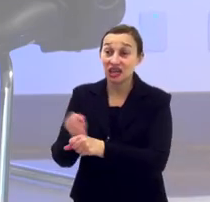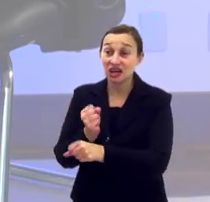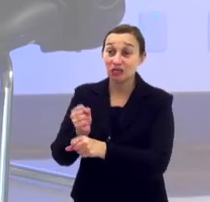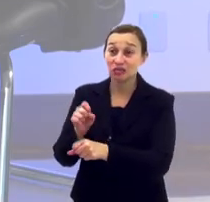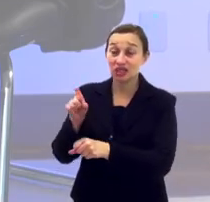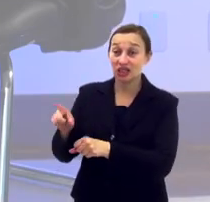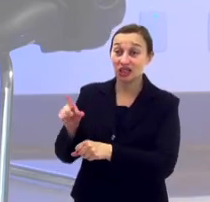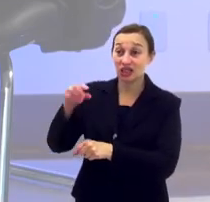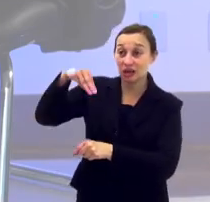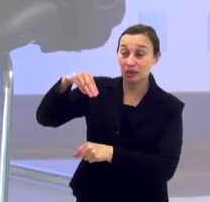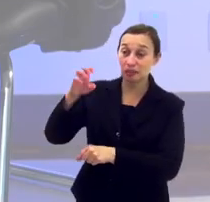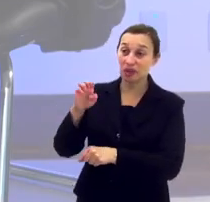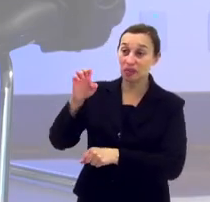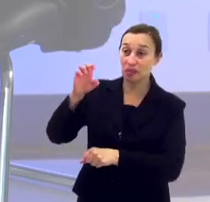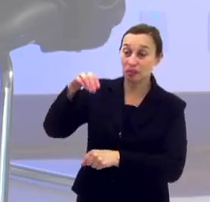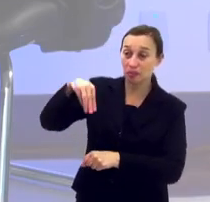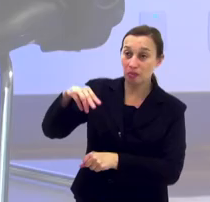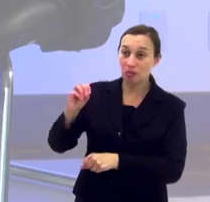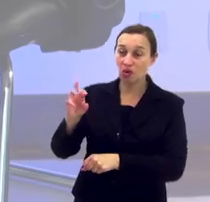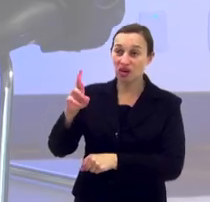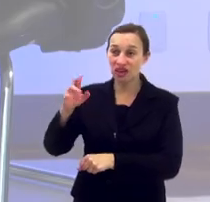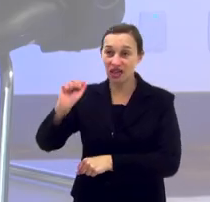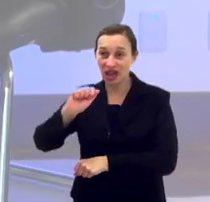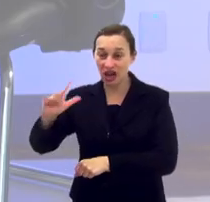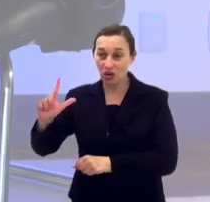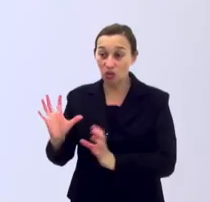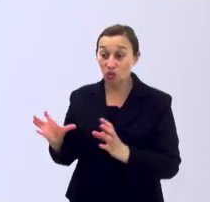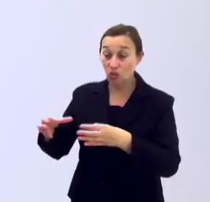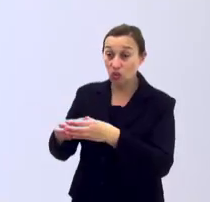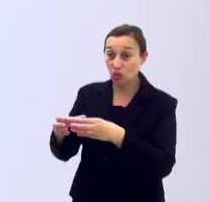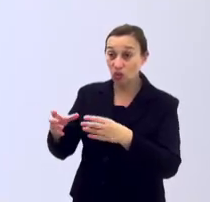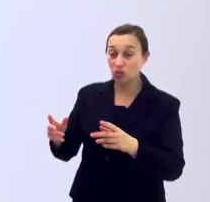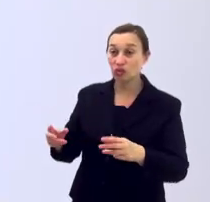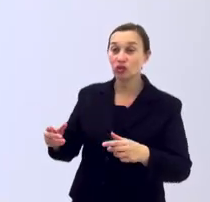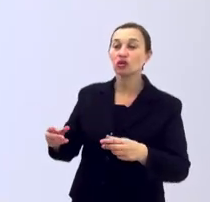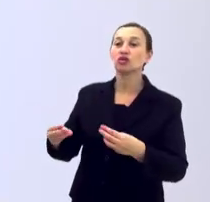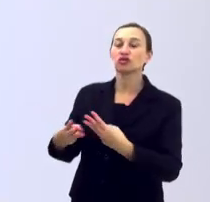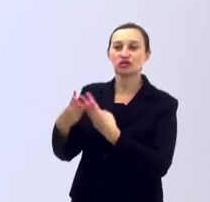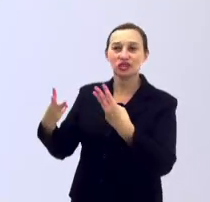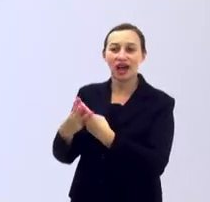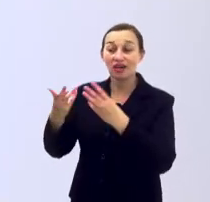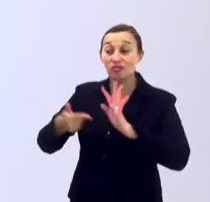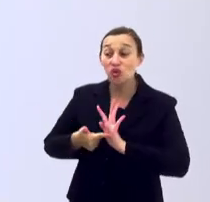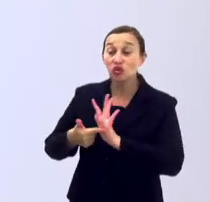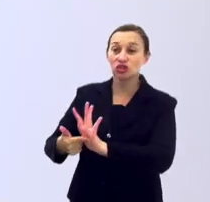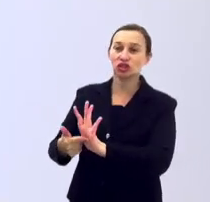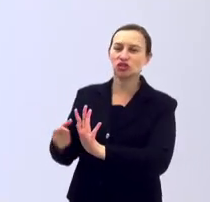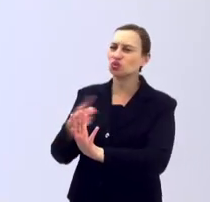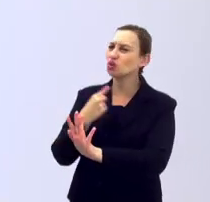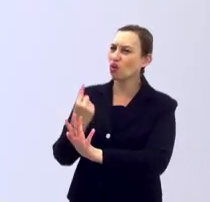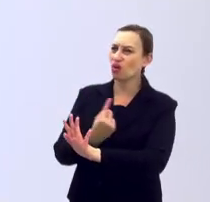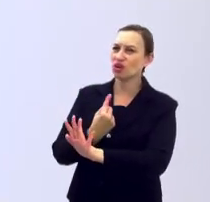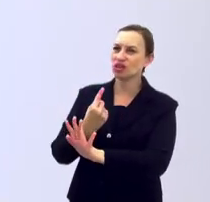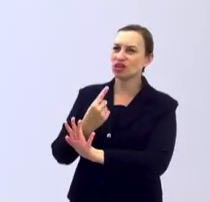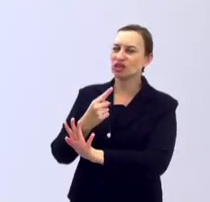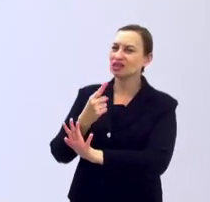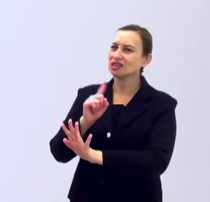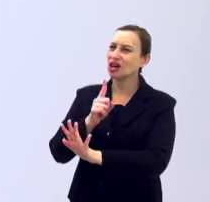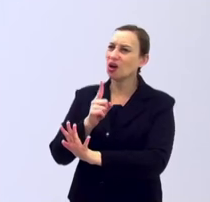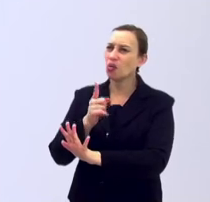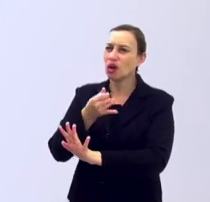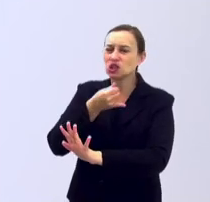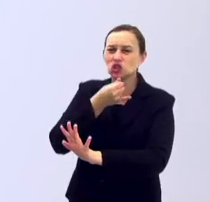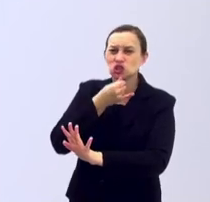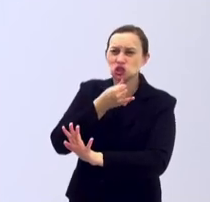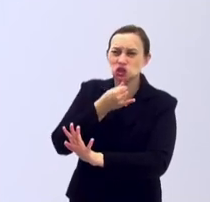construímos um memorial, recursos próprios da comunidade judaica, onde nós mostramos não os